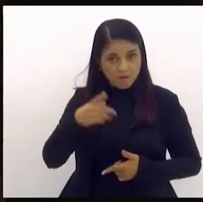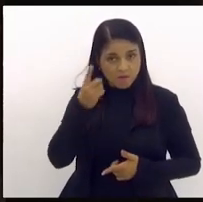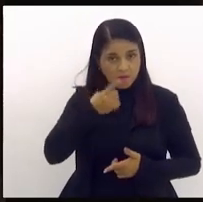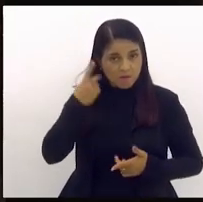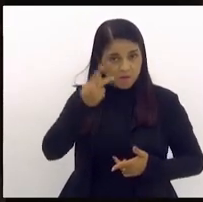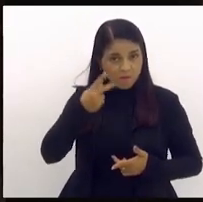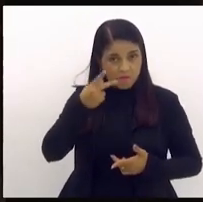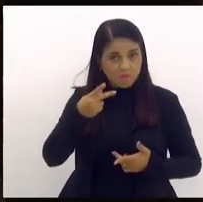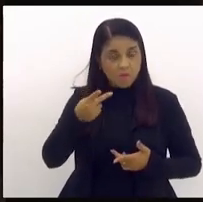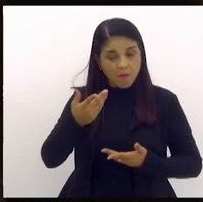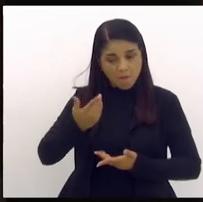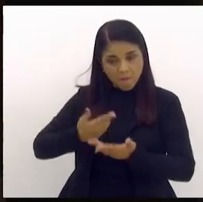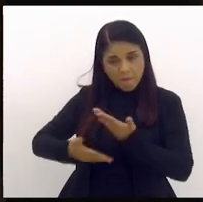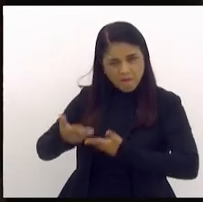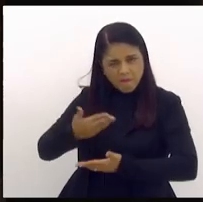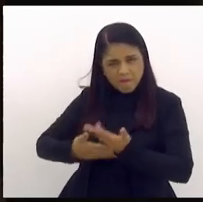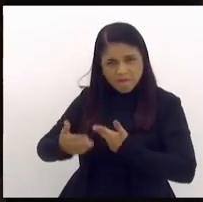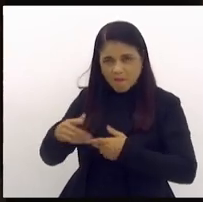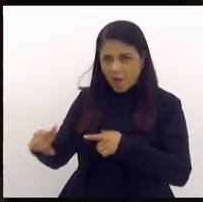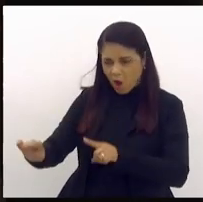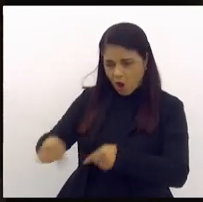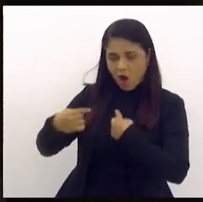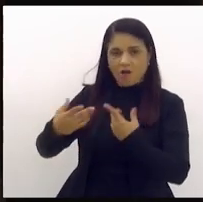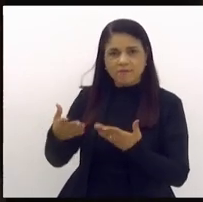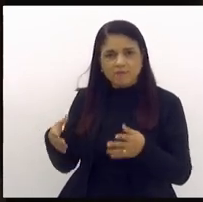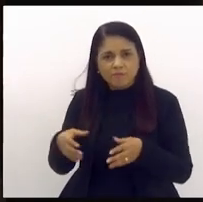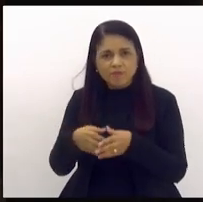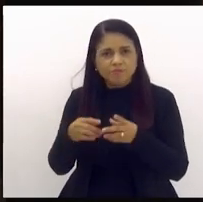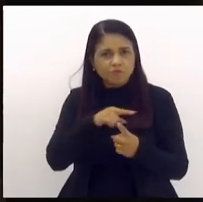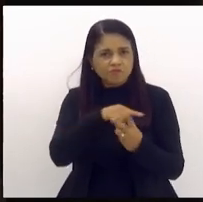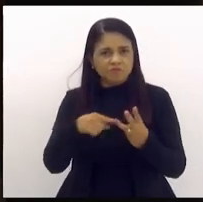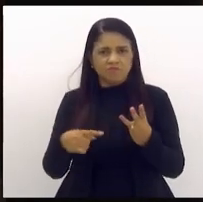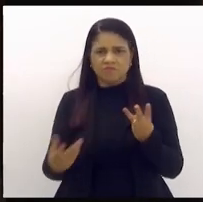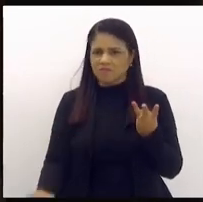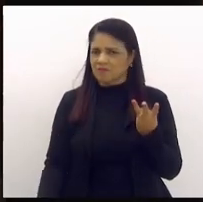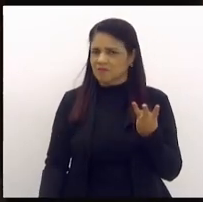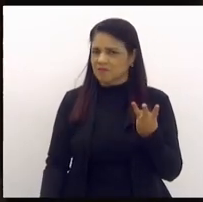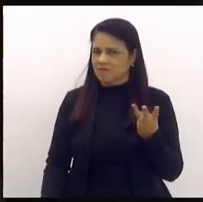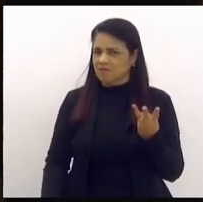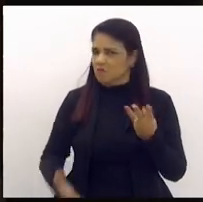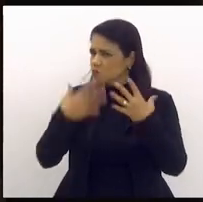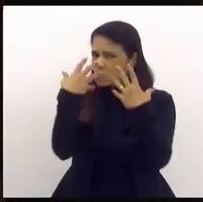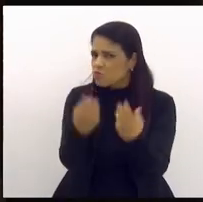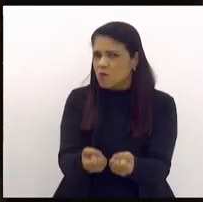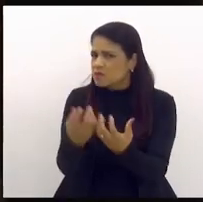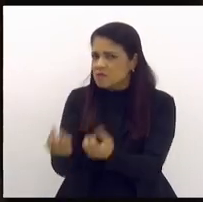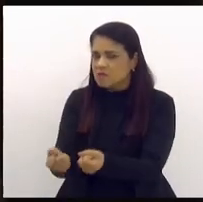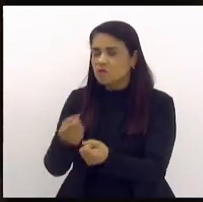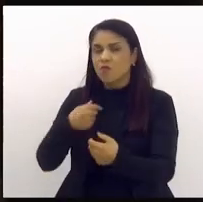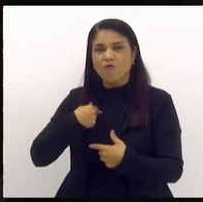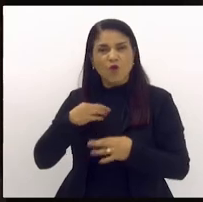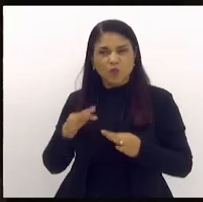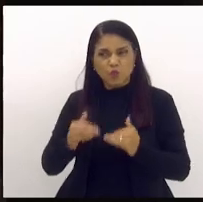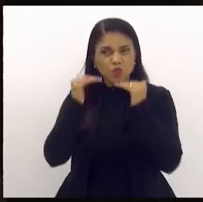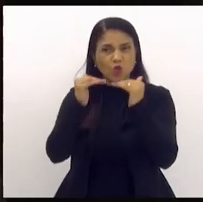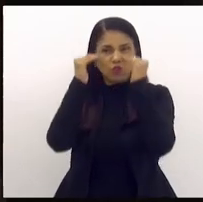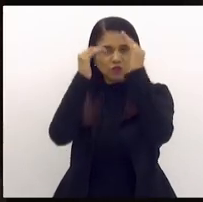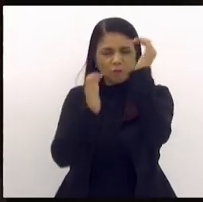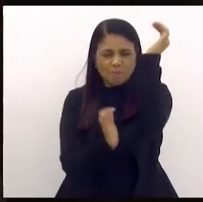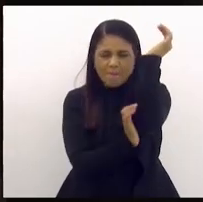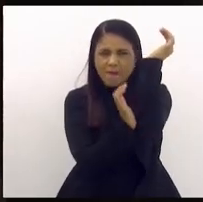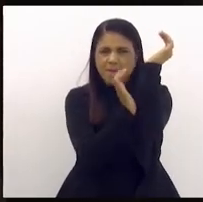dossiê contra a gente, irmão. Algo inaceitável. Eu vou a todas as esferas, todas as